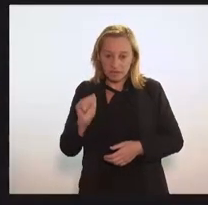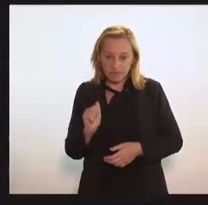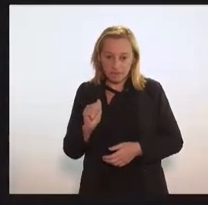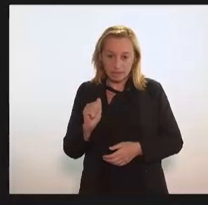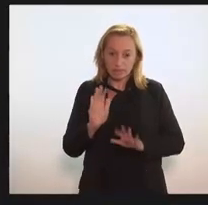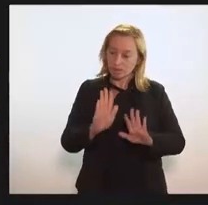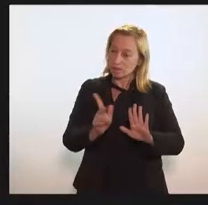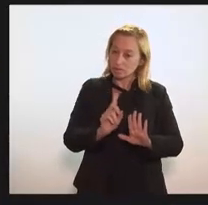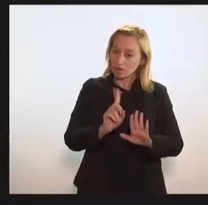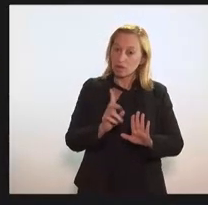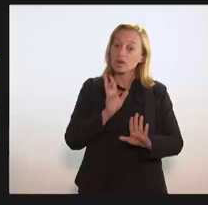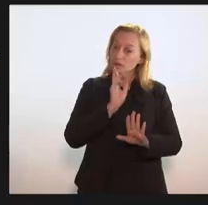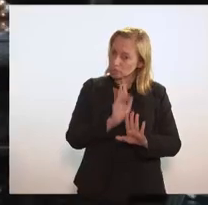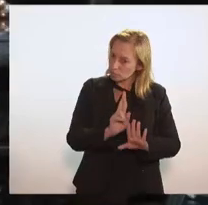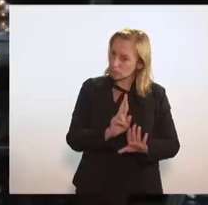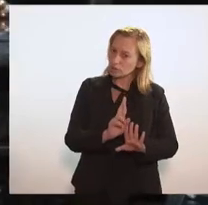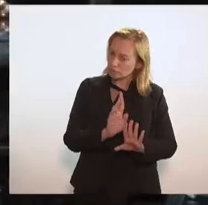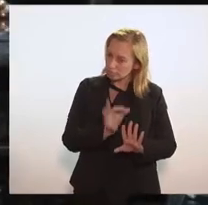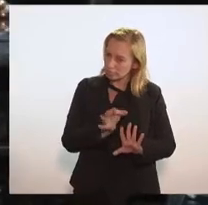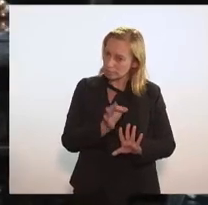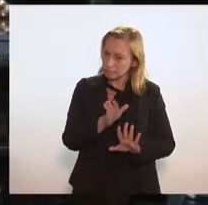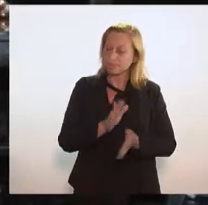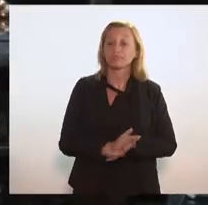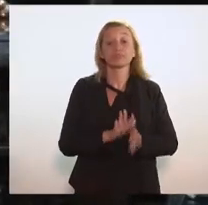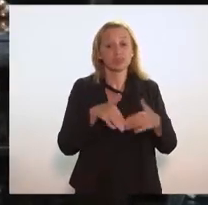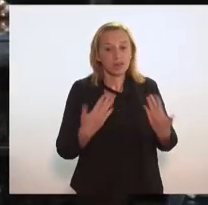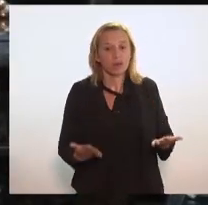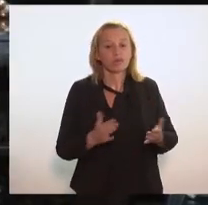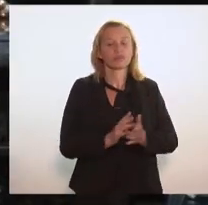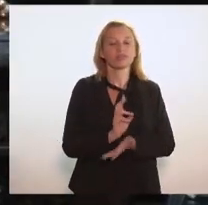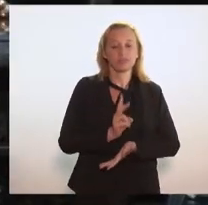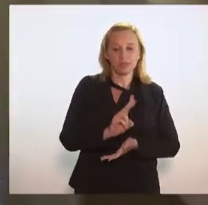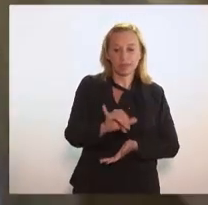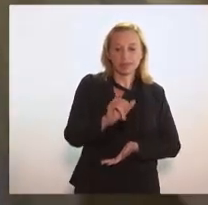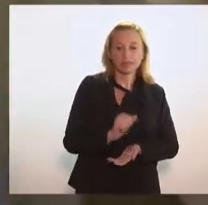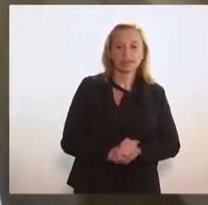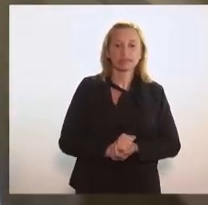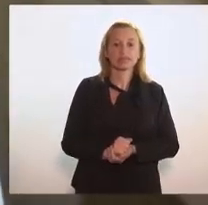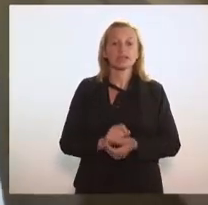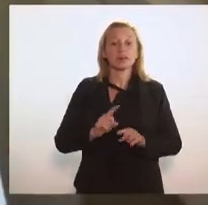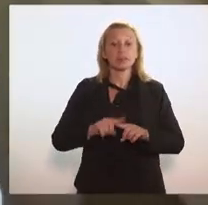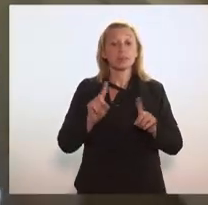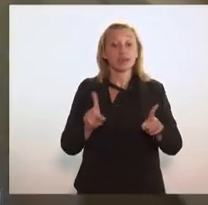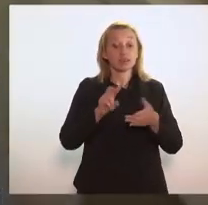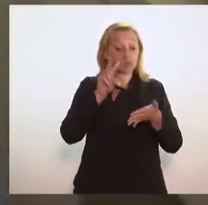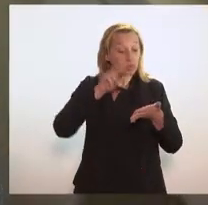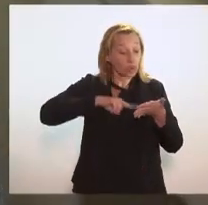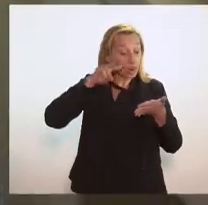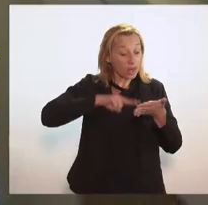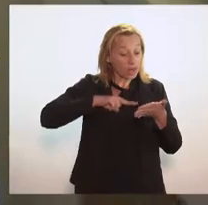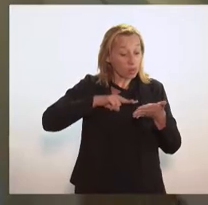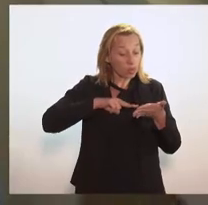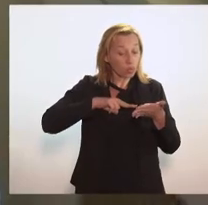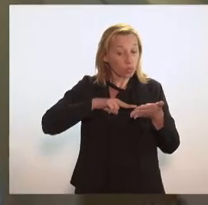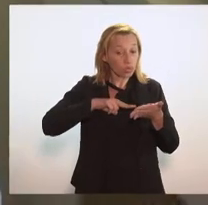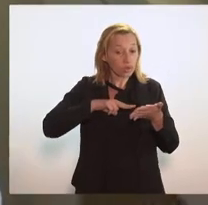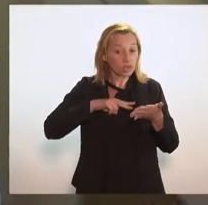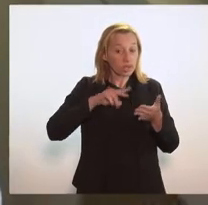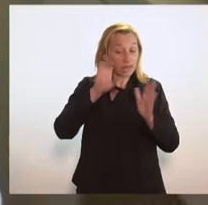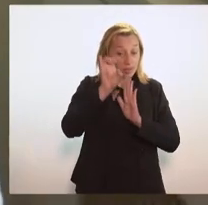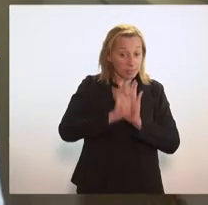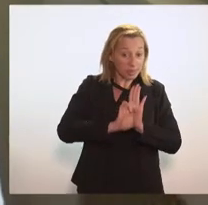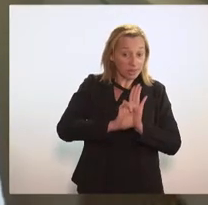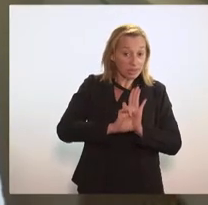respeita não responde mas tem duas vezes mesmo tema Pois é por aí vai mais um só eu que não vai